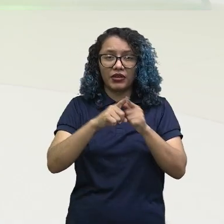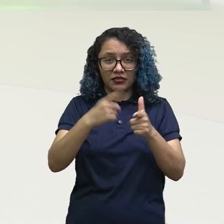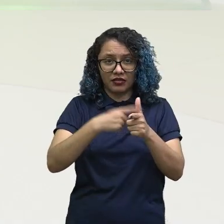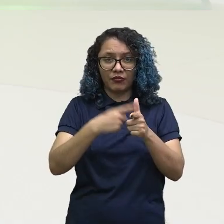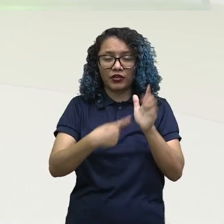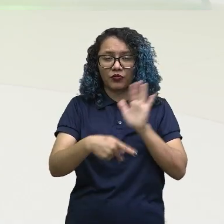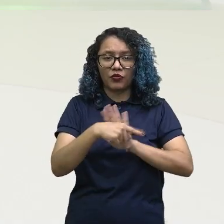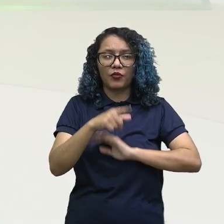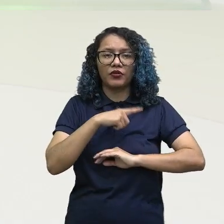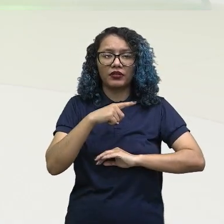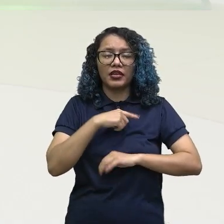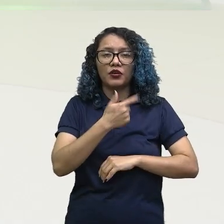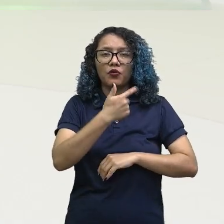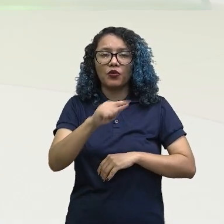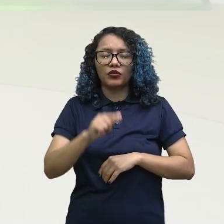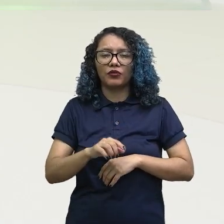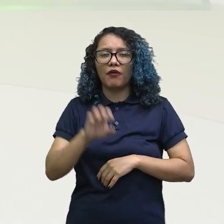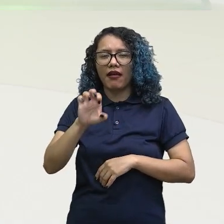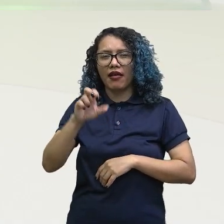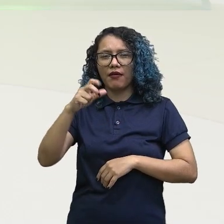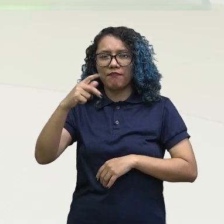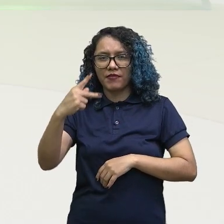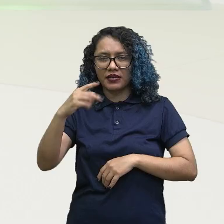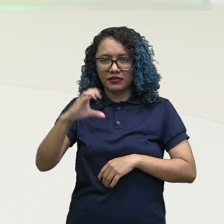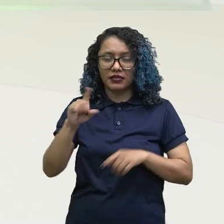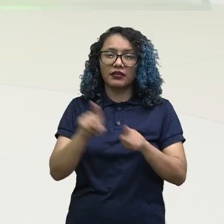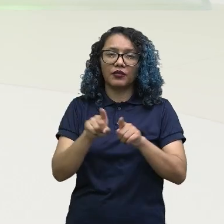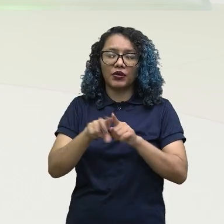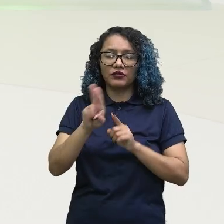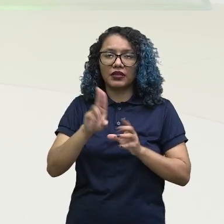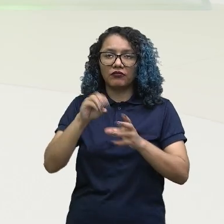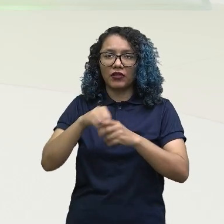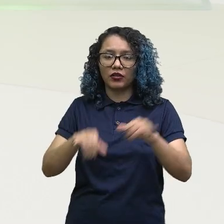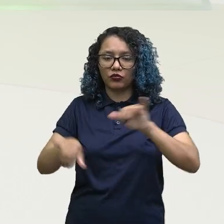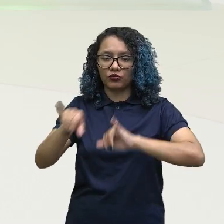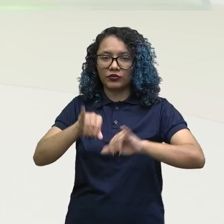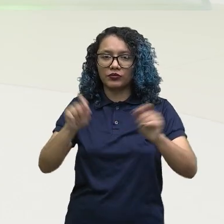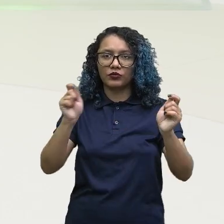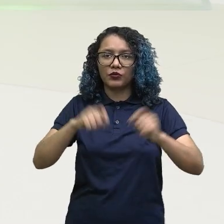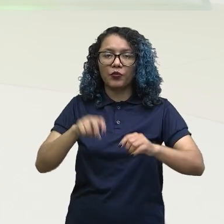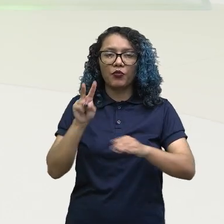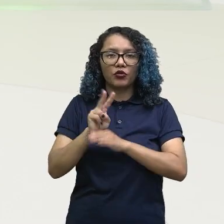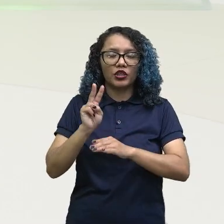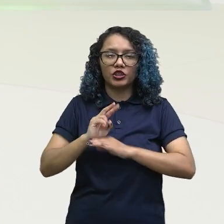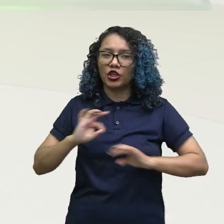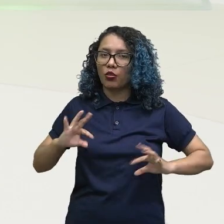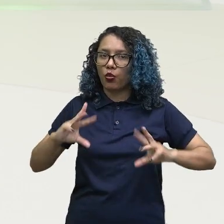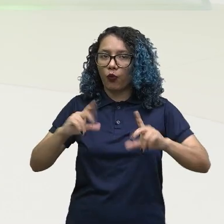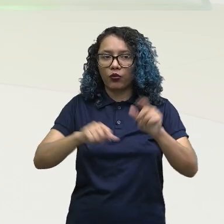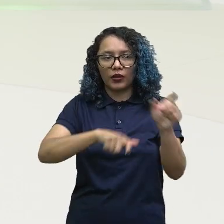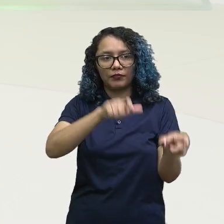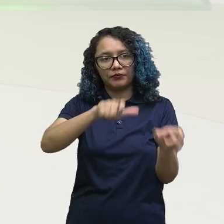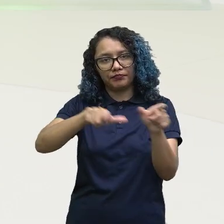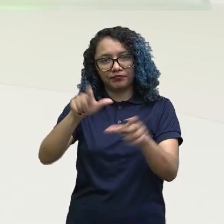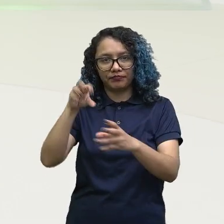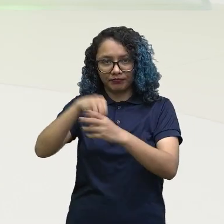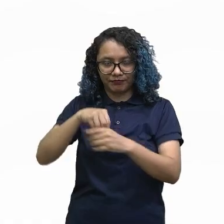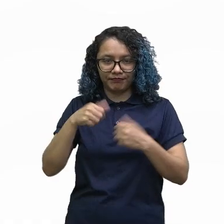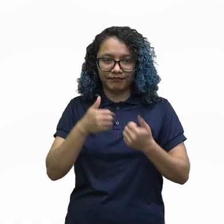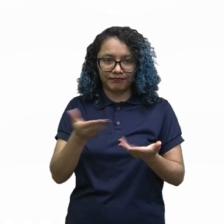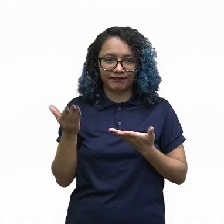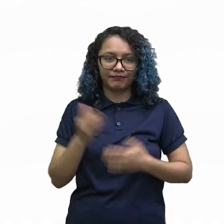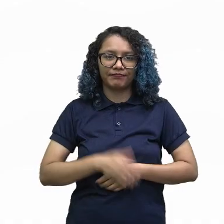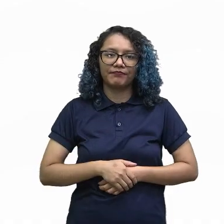os EPCs, que são usados, né, no laboratório como um todo para proteger todo mundo. Então, vamos dar uma olhada